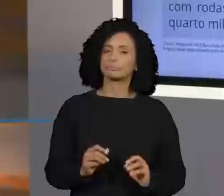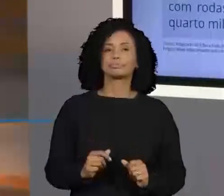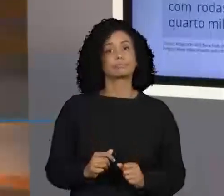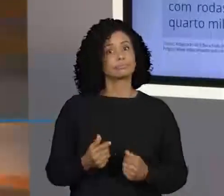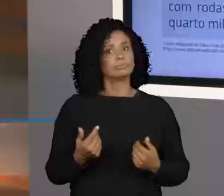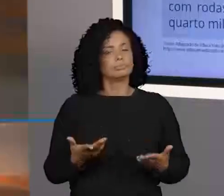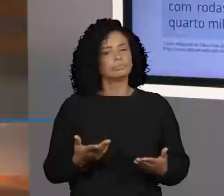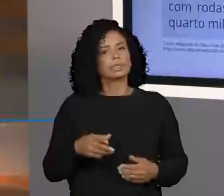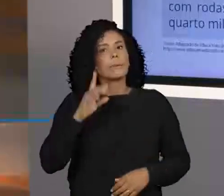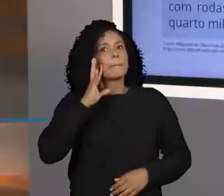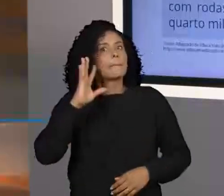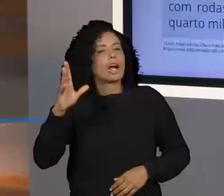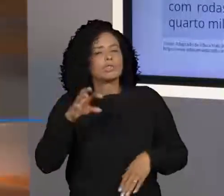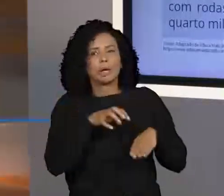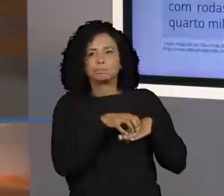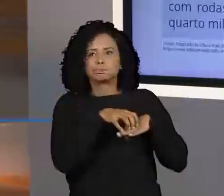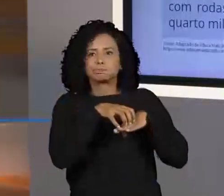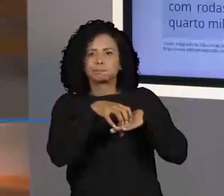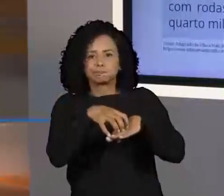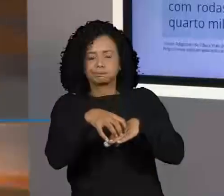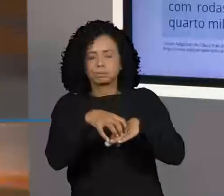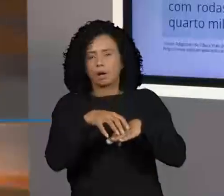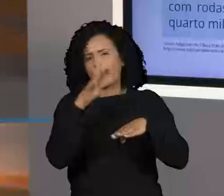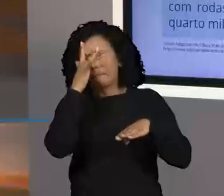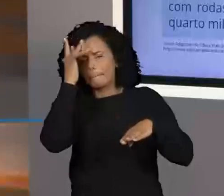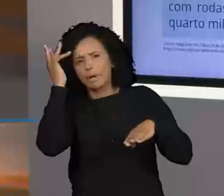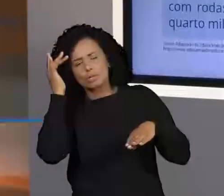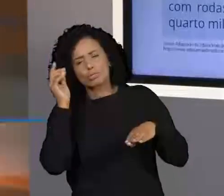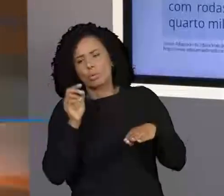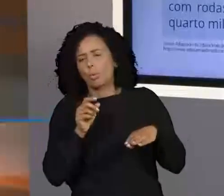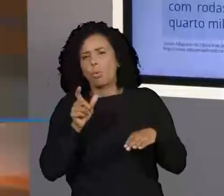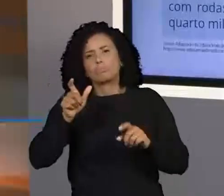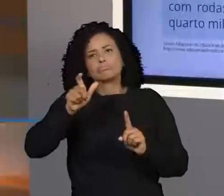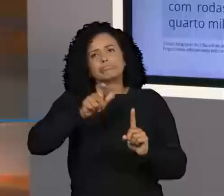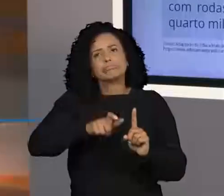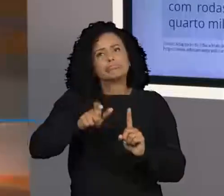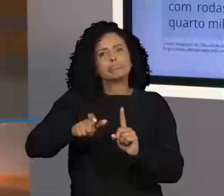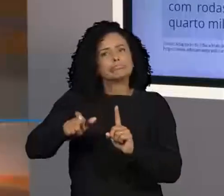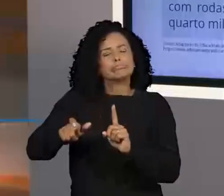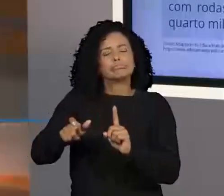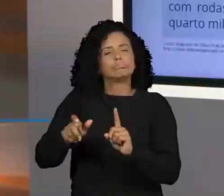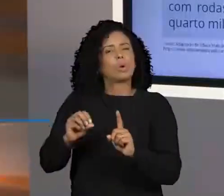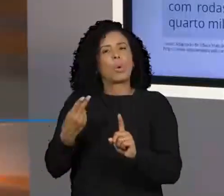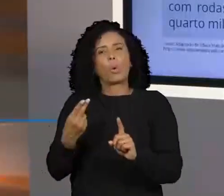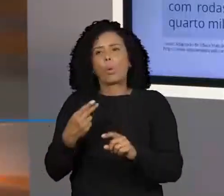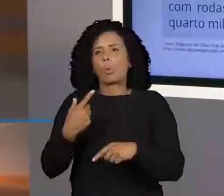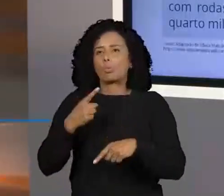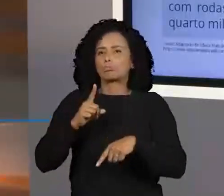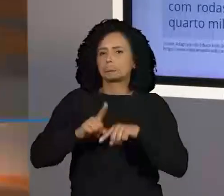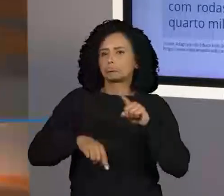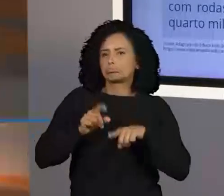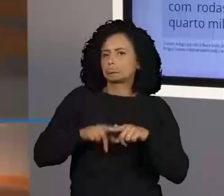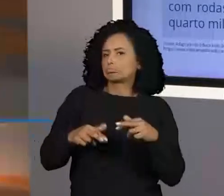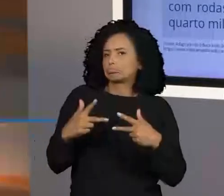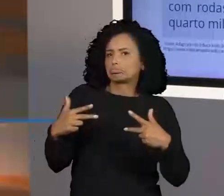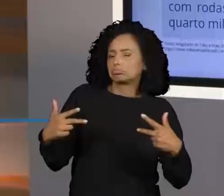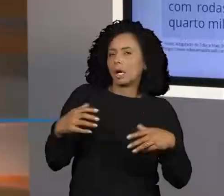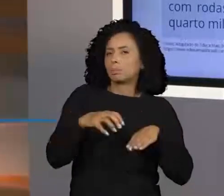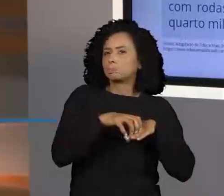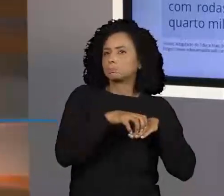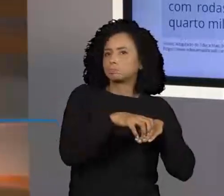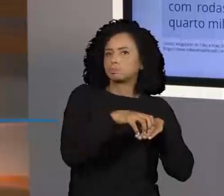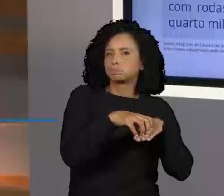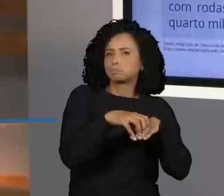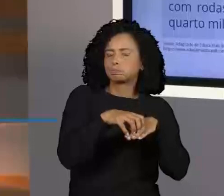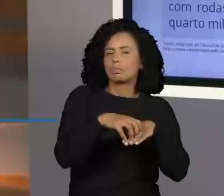aí das pessoas ou daquilo que ela precisava que transportasse. Pensa só, pessoal.